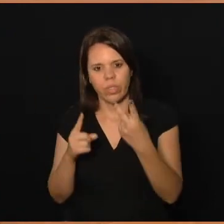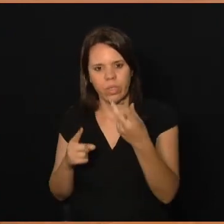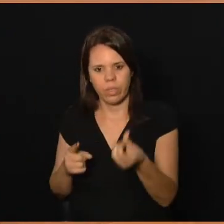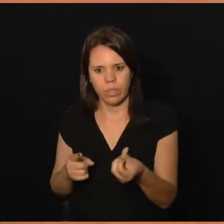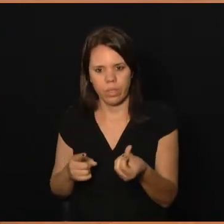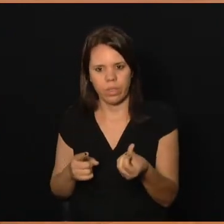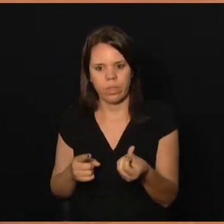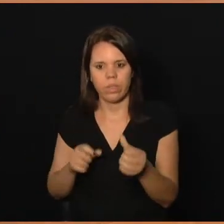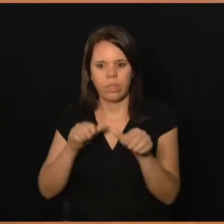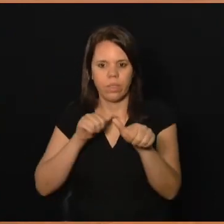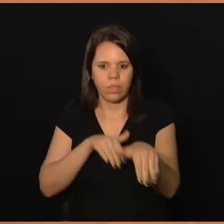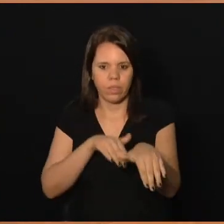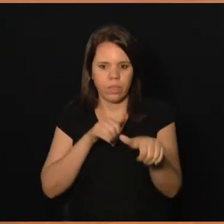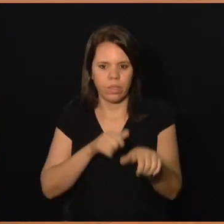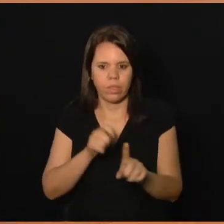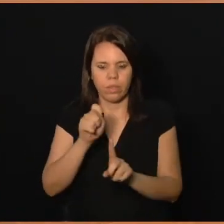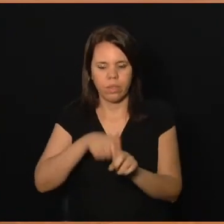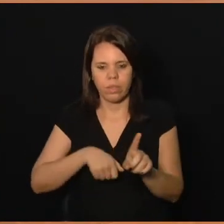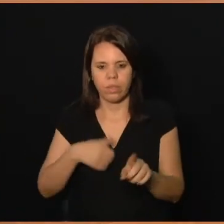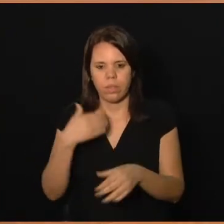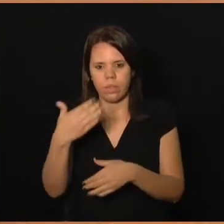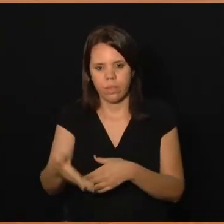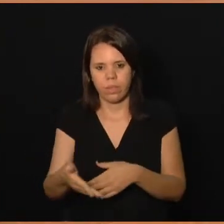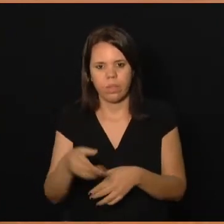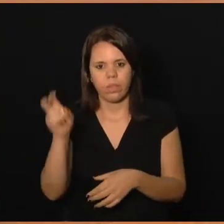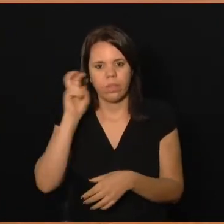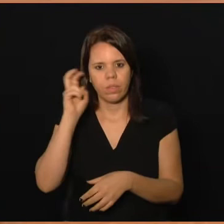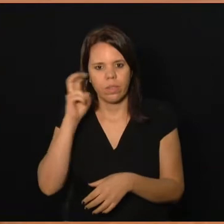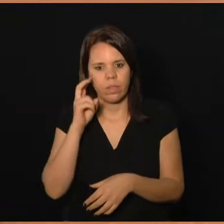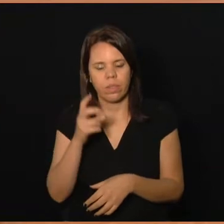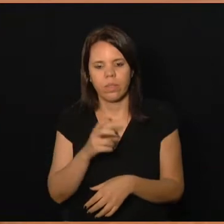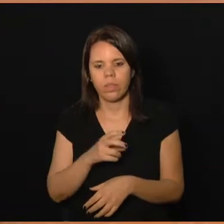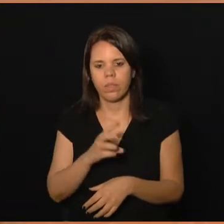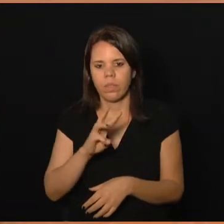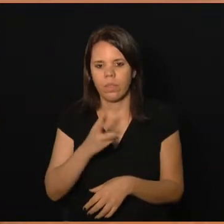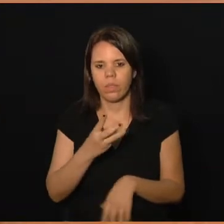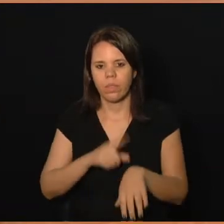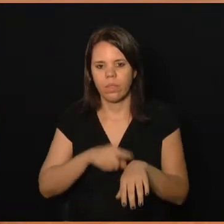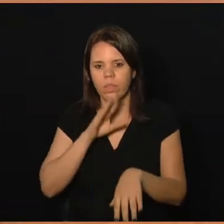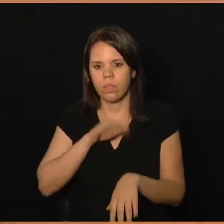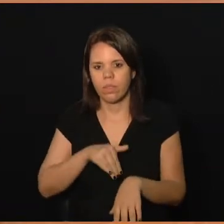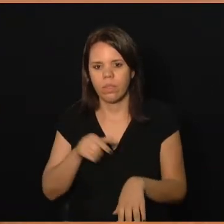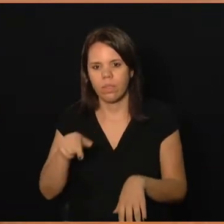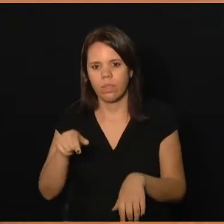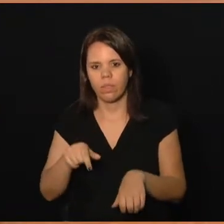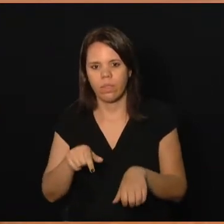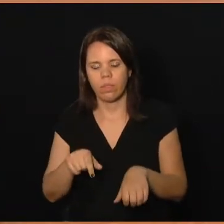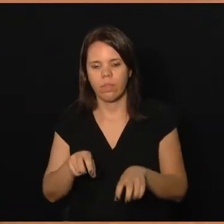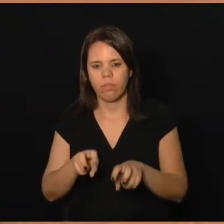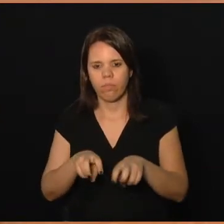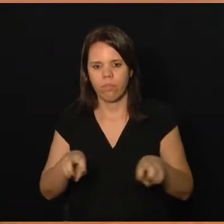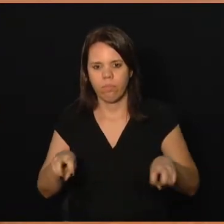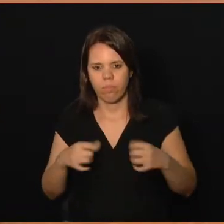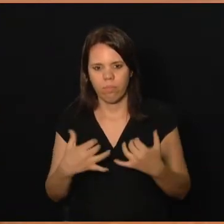setembro, né, o mês que vem, quinta-feira, às 15 horas, aqui no plenarinho.